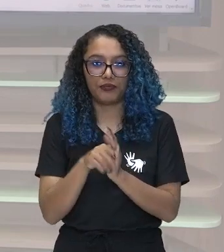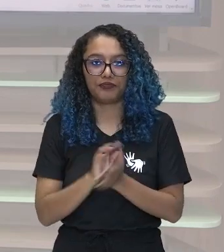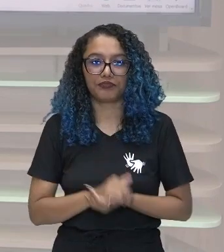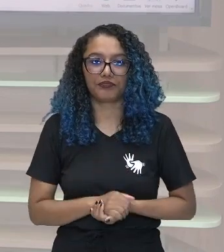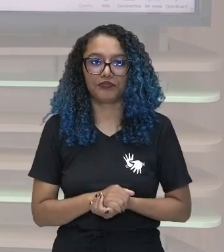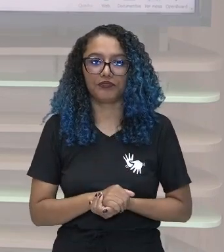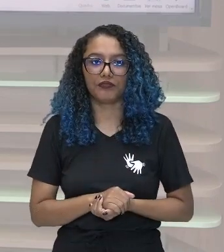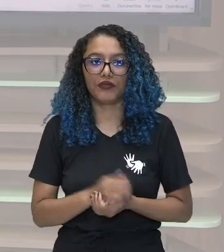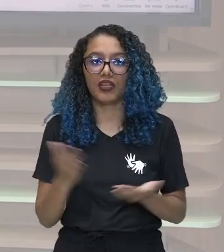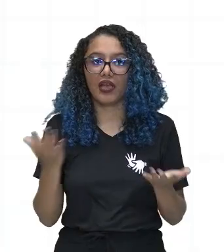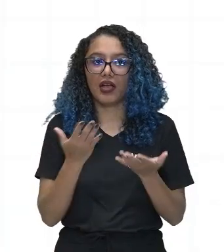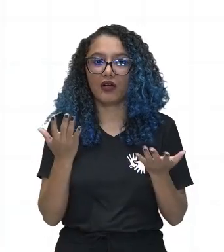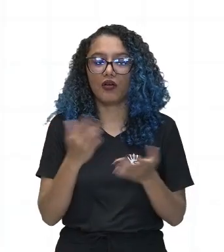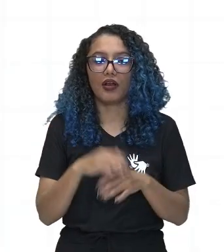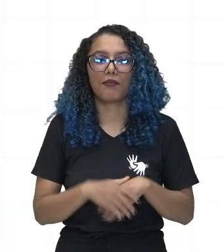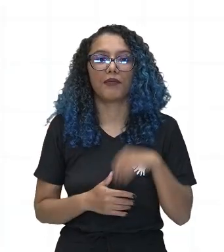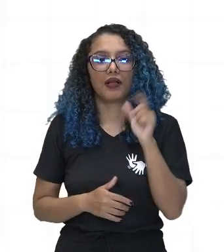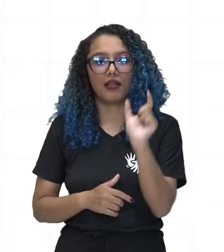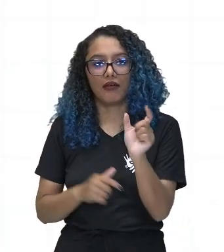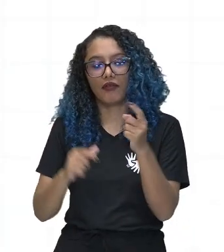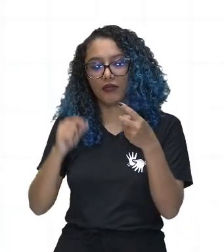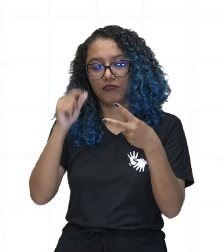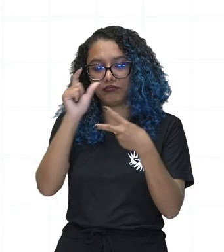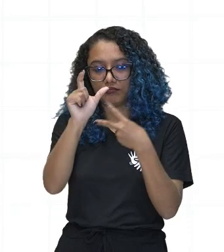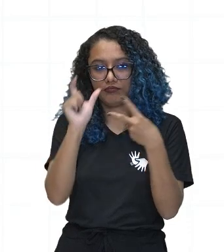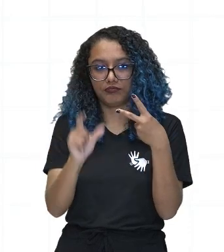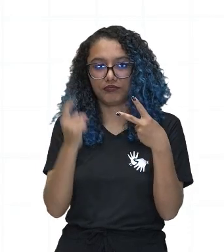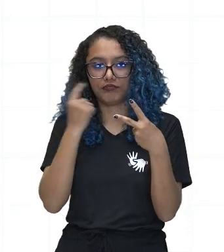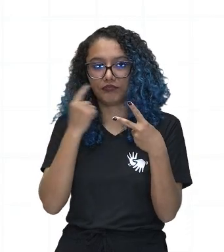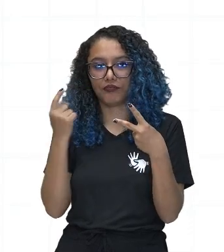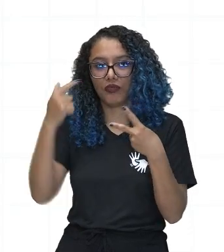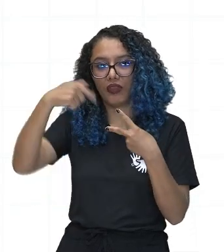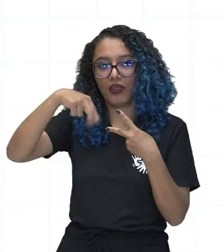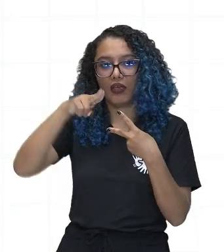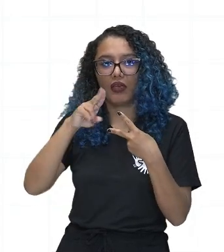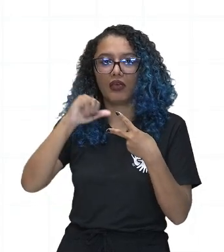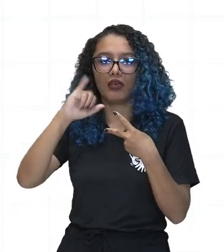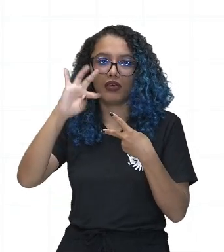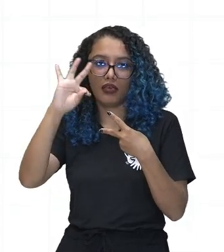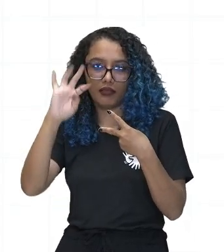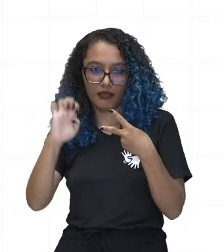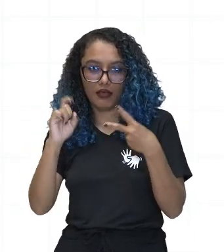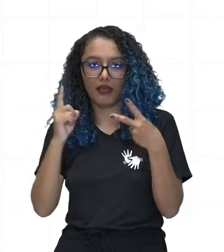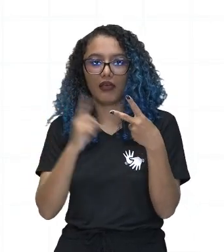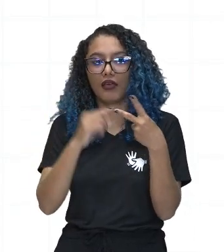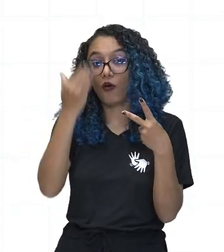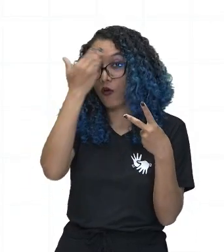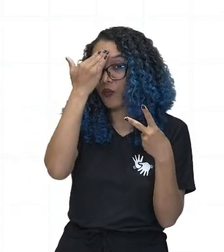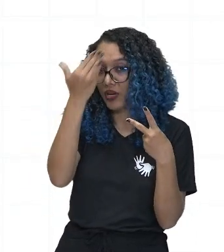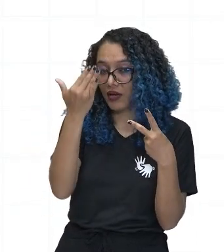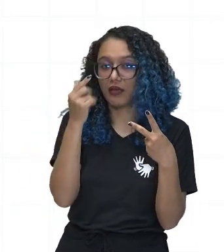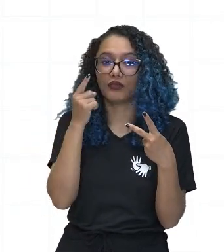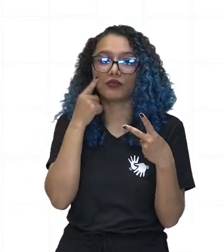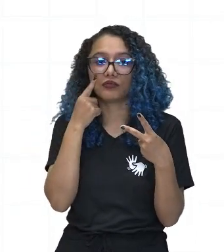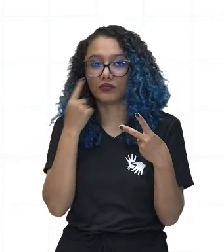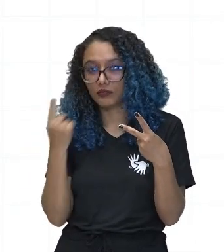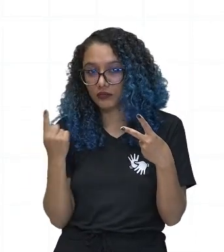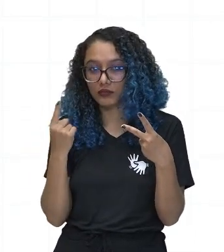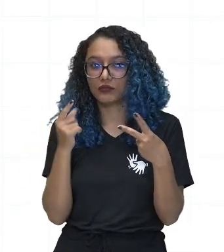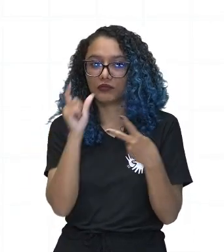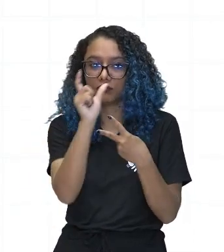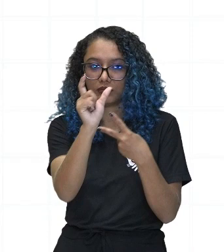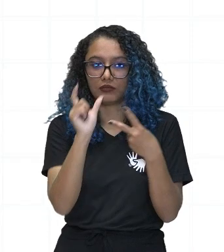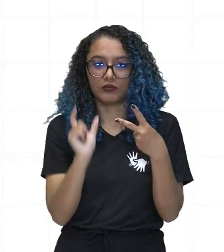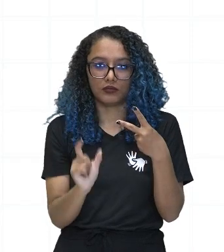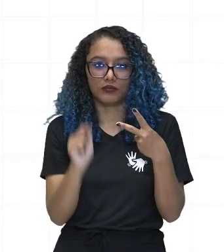palavra kit e obrigado? Vamos lá, olha só. Então temos aqui, ó, a palavra kit e obrigado.